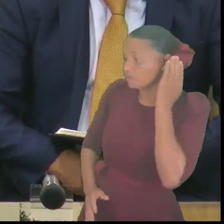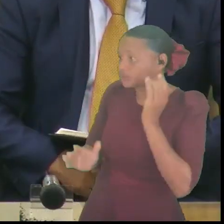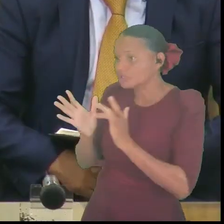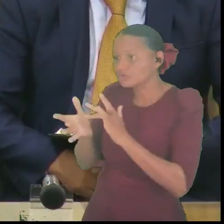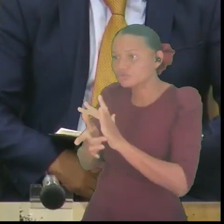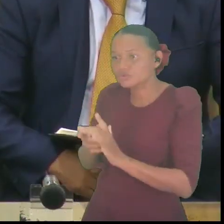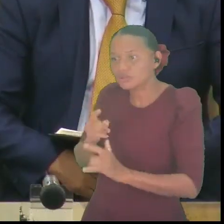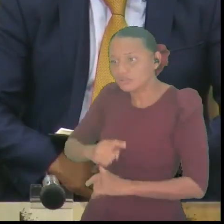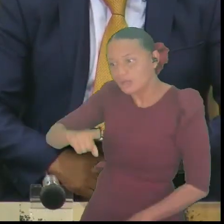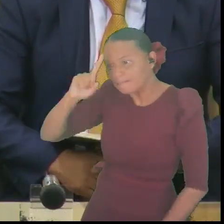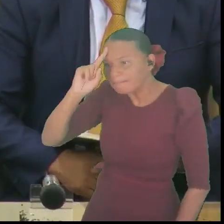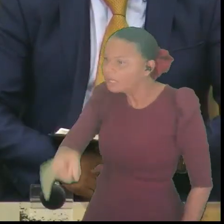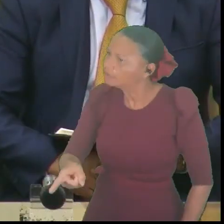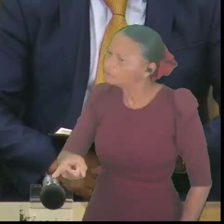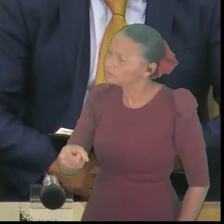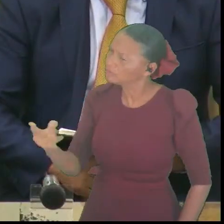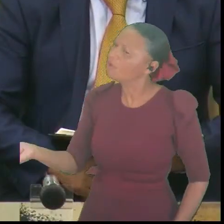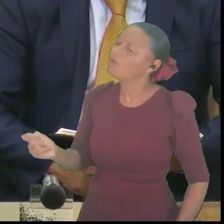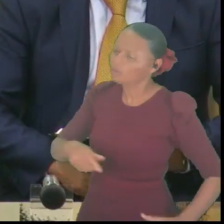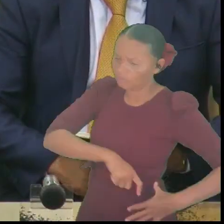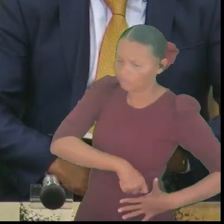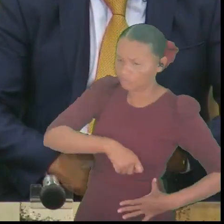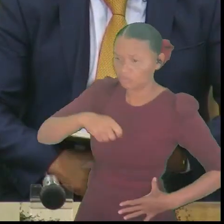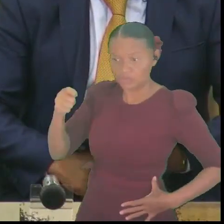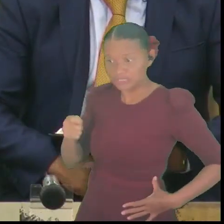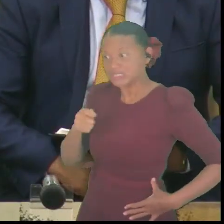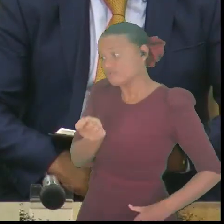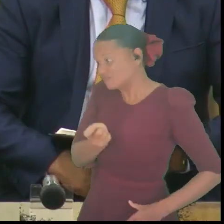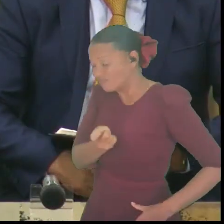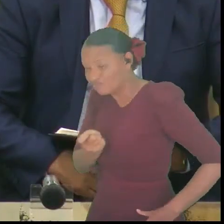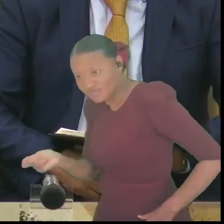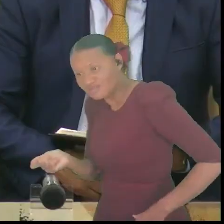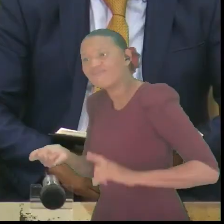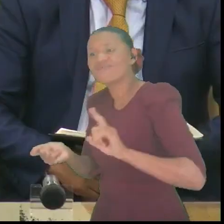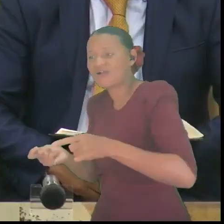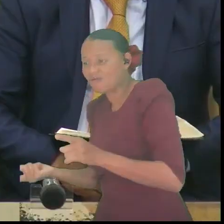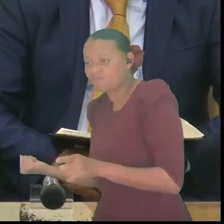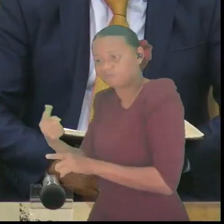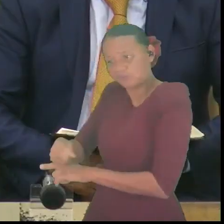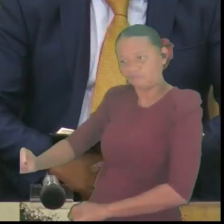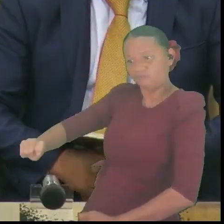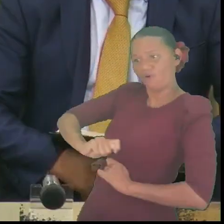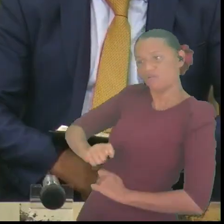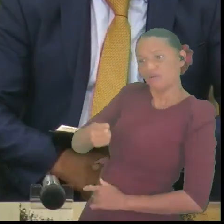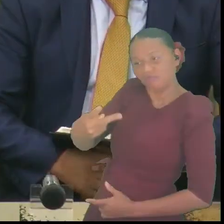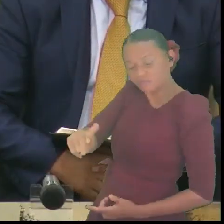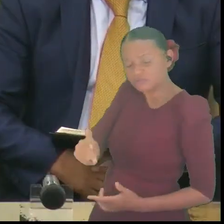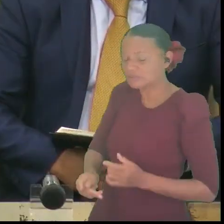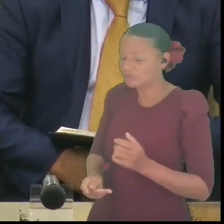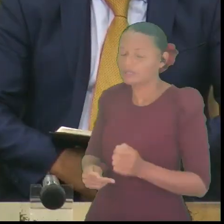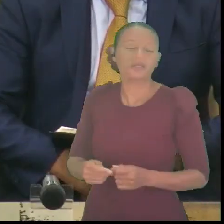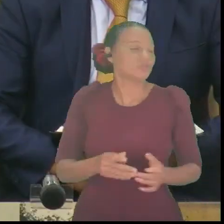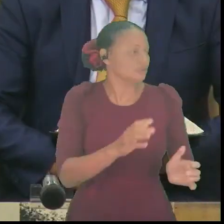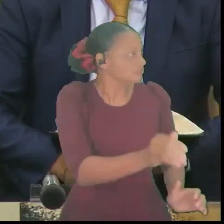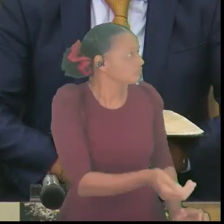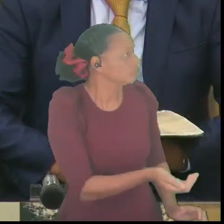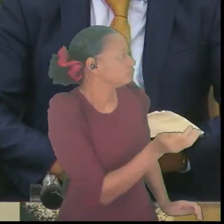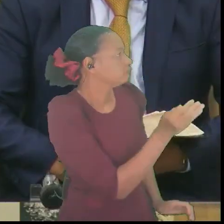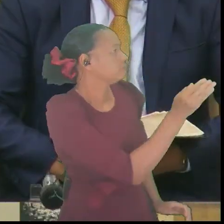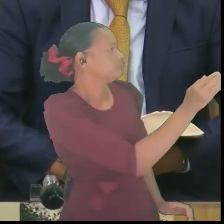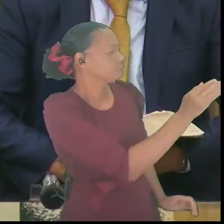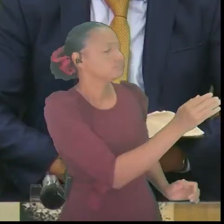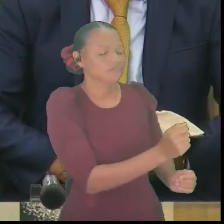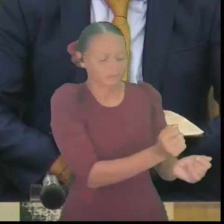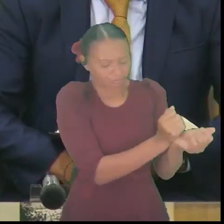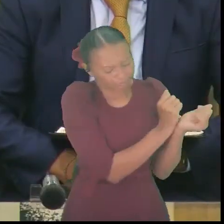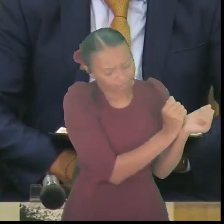está escrito: com quem espada ferir, com espada também será ferido. Devolveu a orelha de Malco e se entregou para